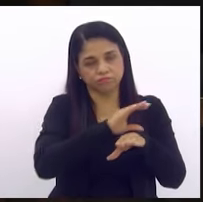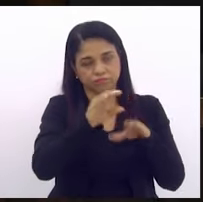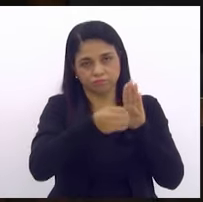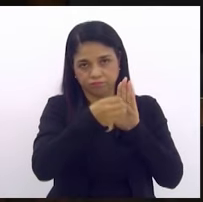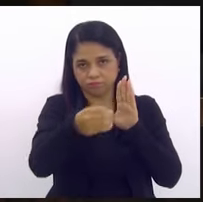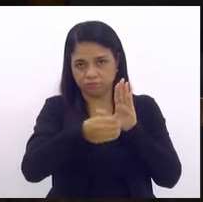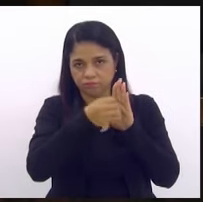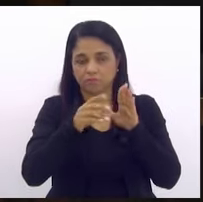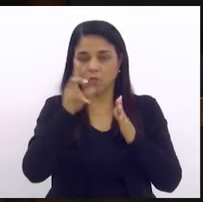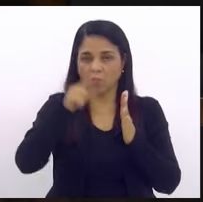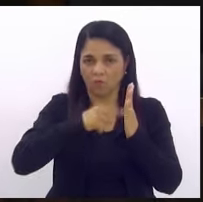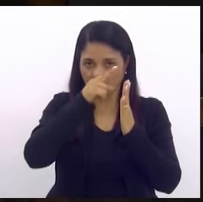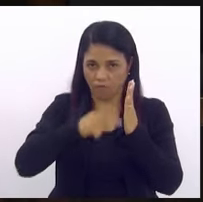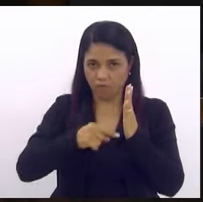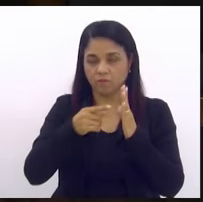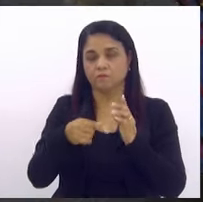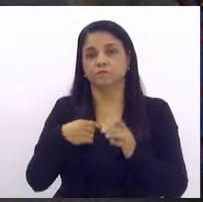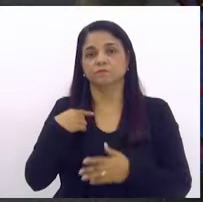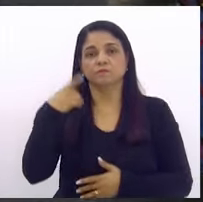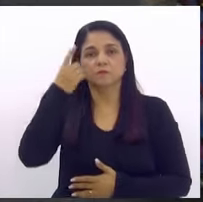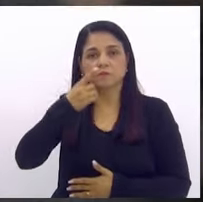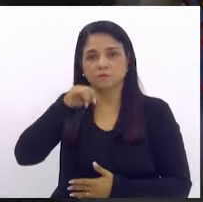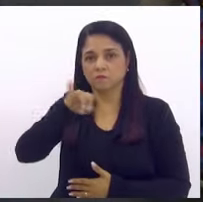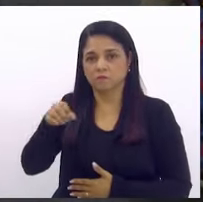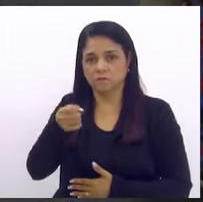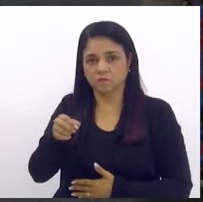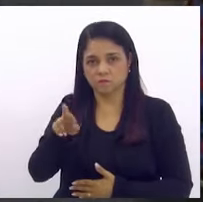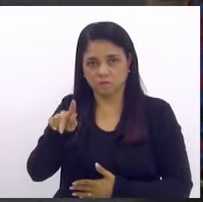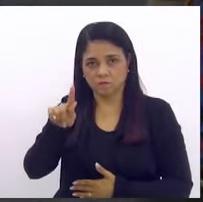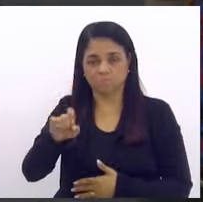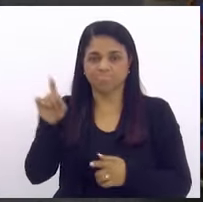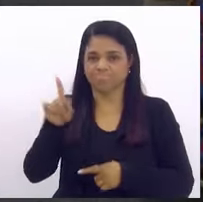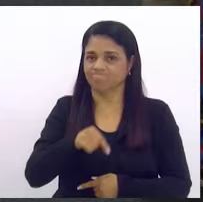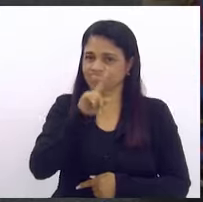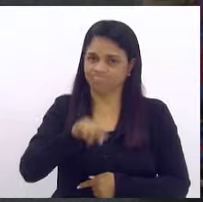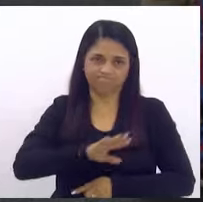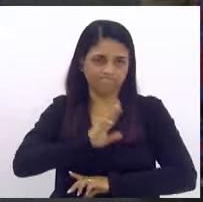Constitucionais e Vetos, deputado Jorge Felipe Neto. Agora sim, pela rejeição, presidente.